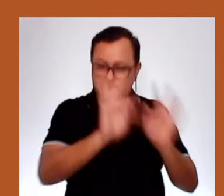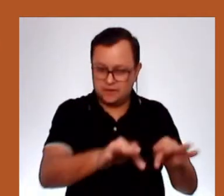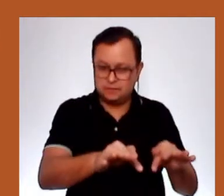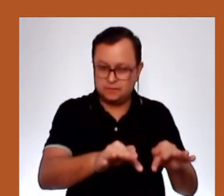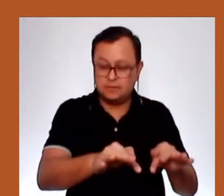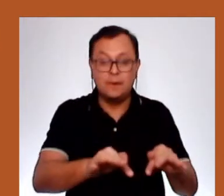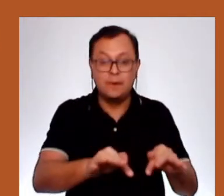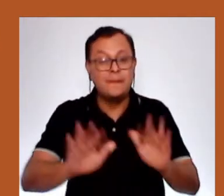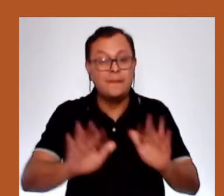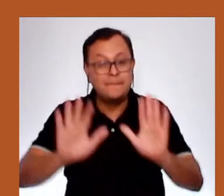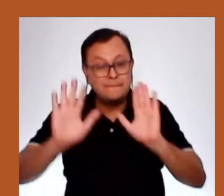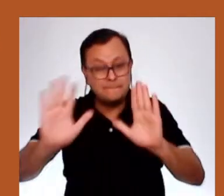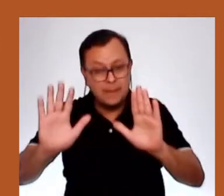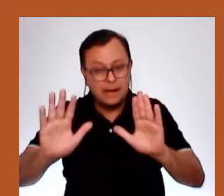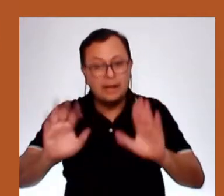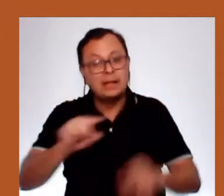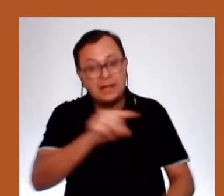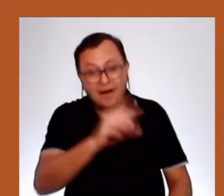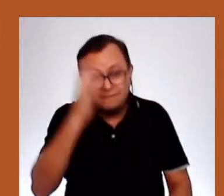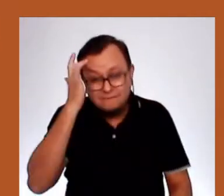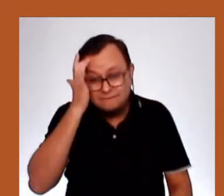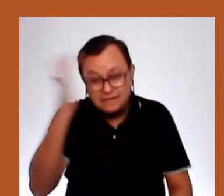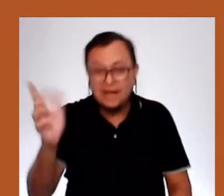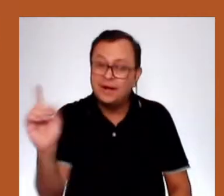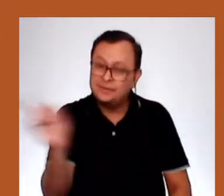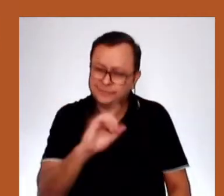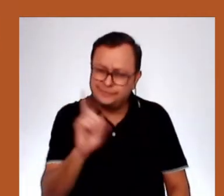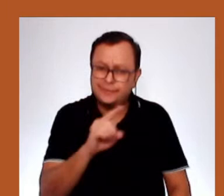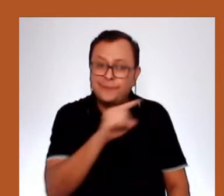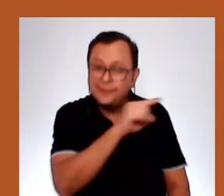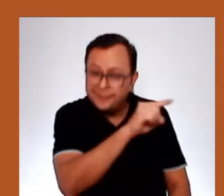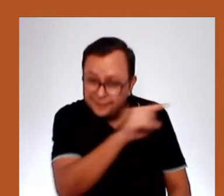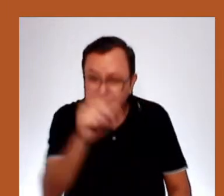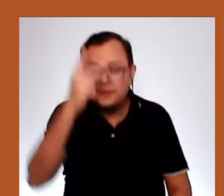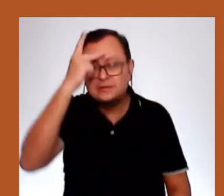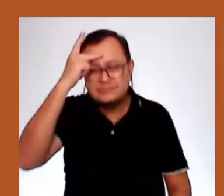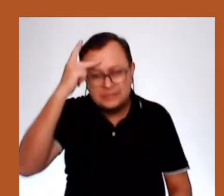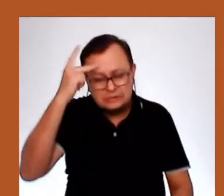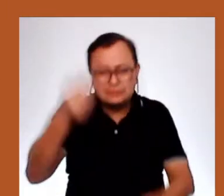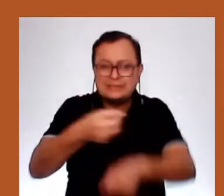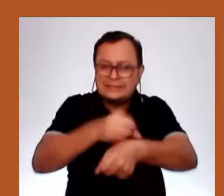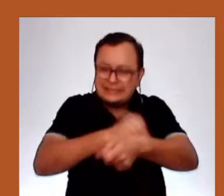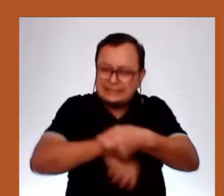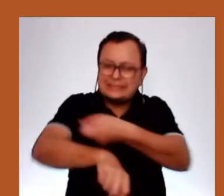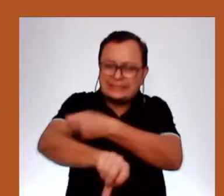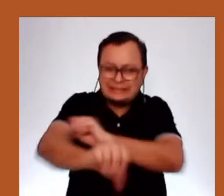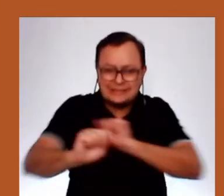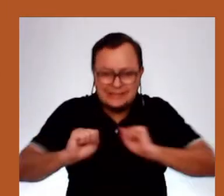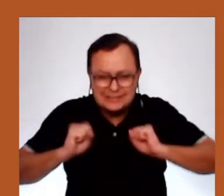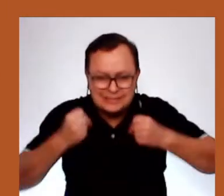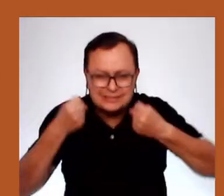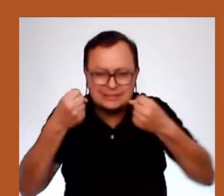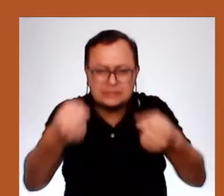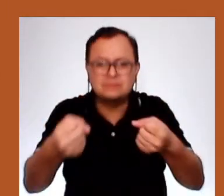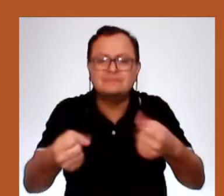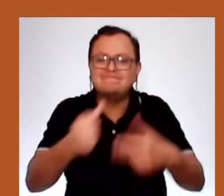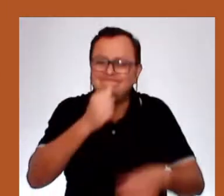isso é feito a muito custo e a muita vontade. E a boa palavra, vamos usá-la